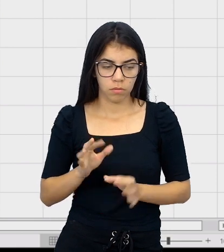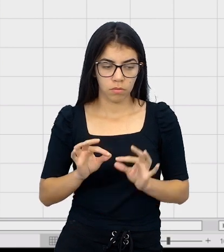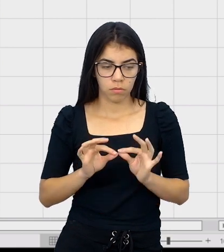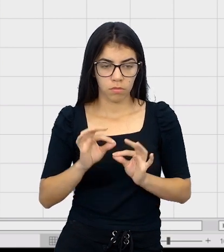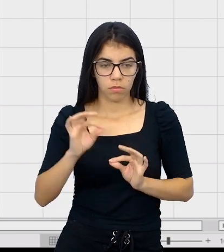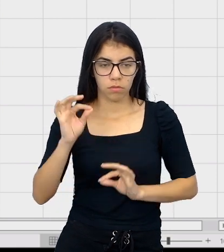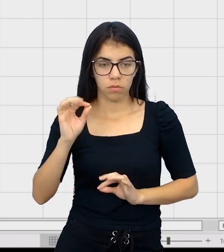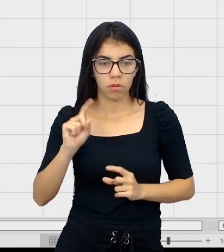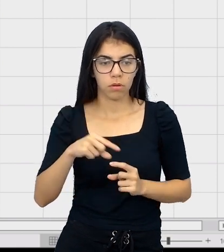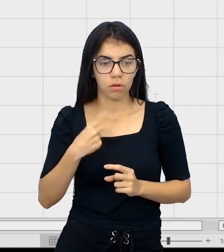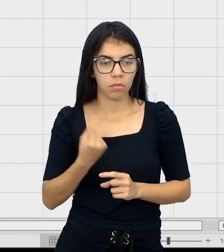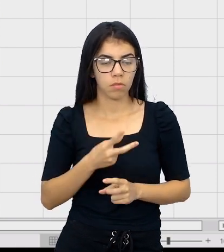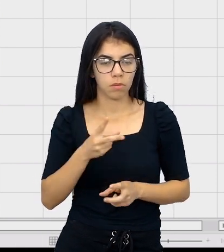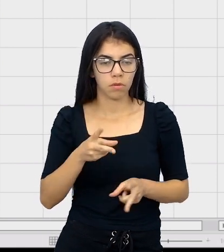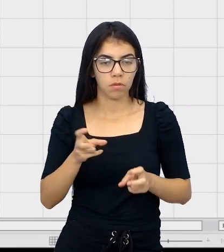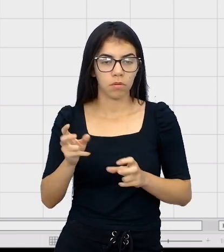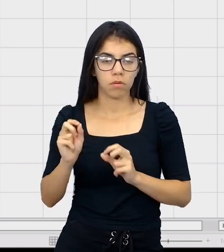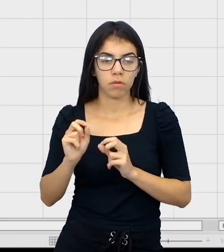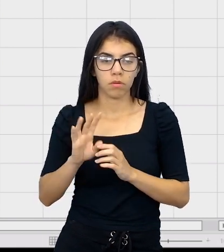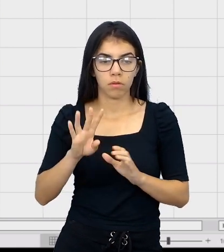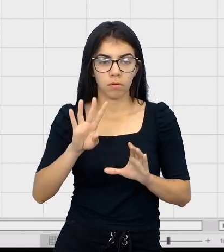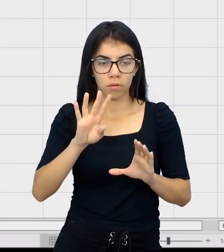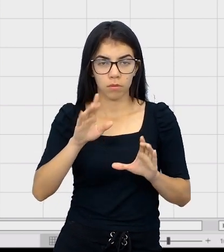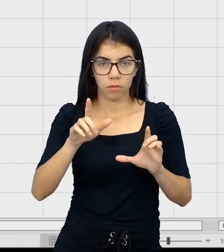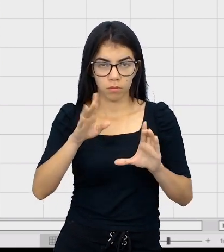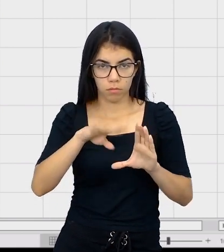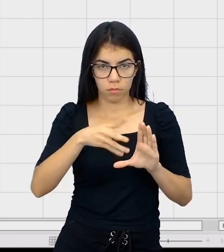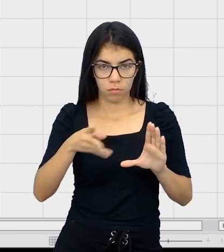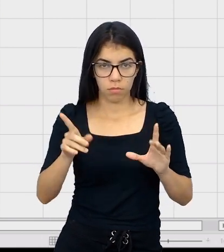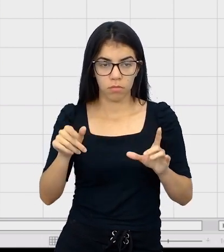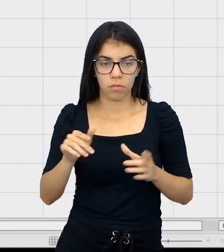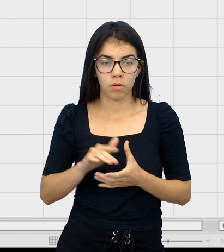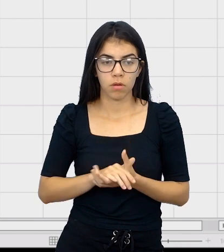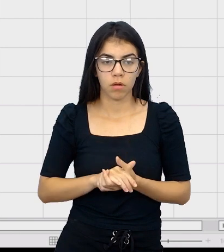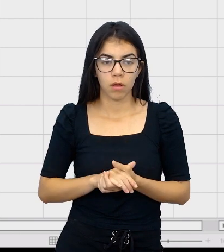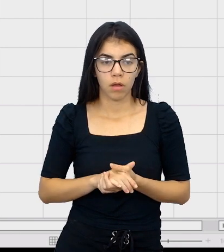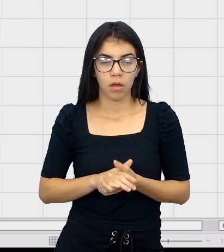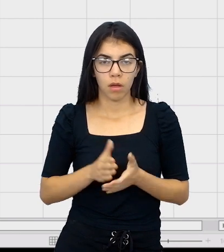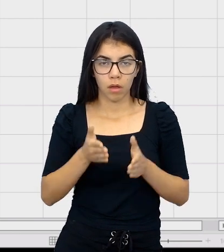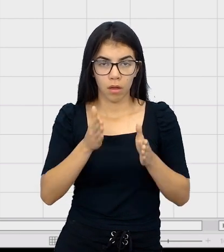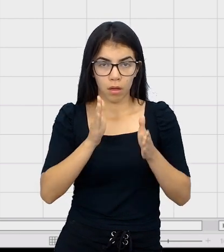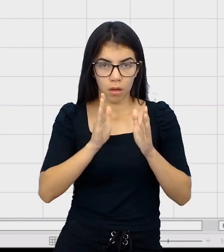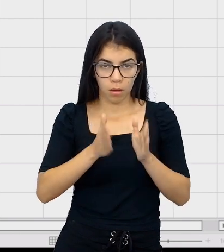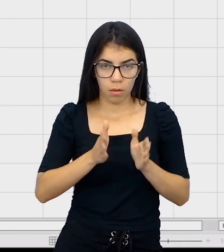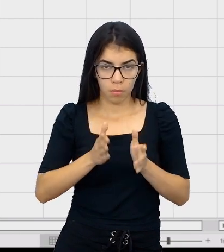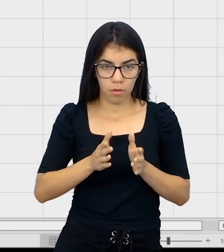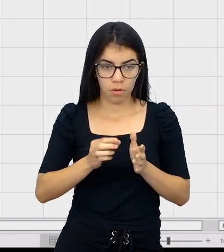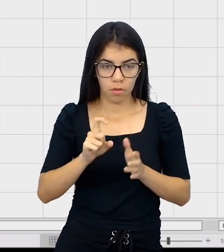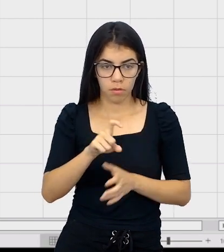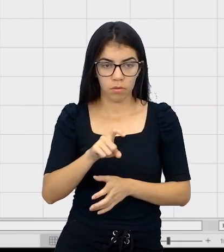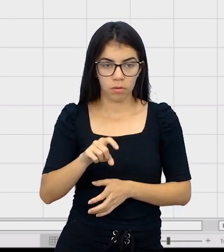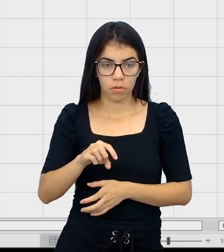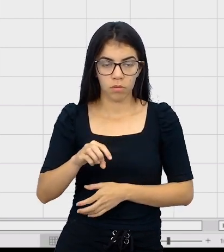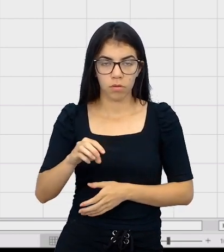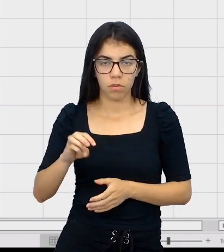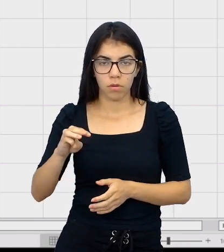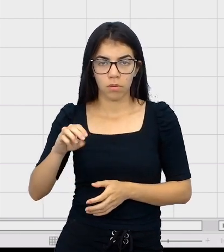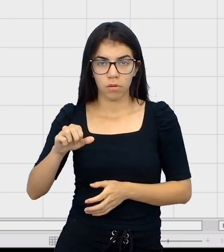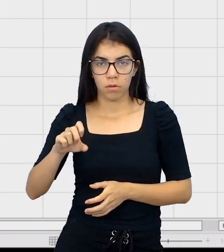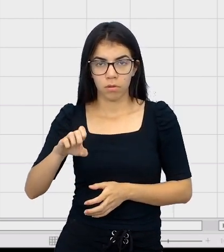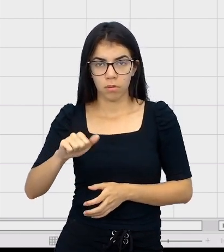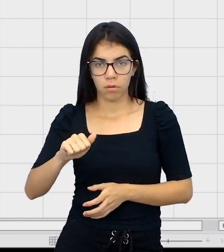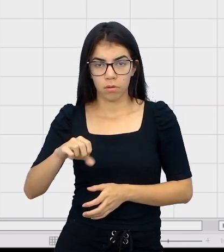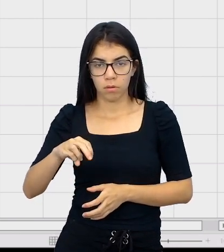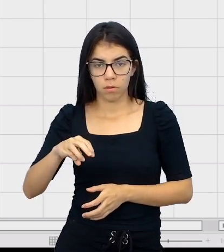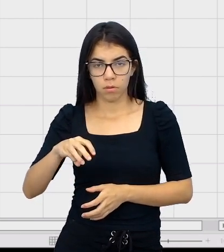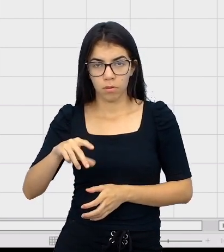Legal. Aí você vai ter que olhar lá na lousa pra mim, eu sei que a primeira coluna é o X. Isso. Aqui é máxima, tô digitando dentro do quadradinho. Ok. O quadradinho já ficou pequeno,